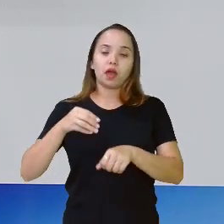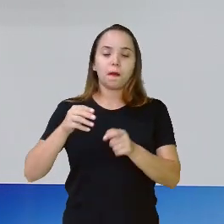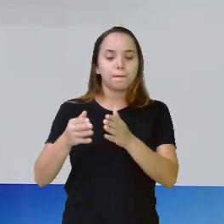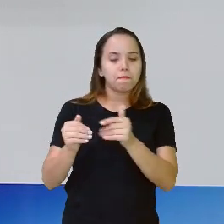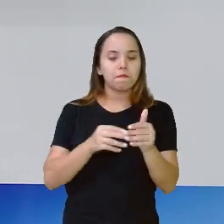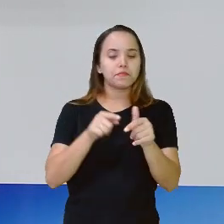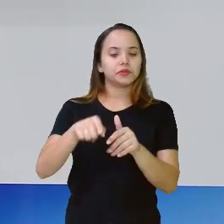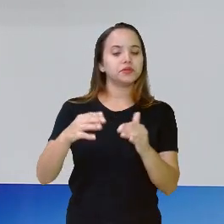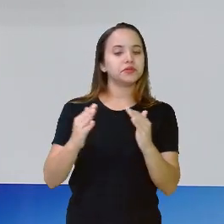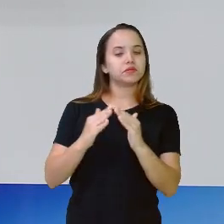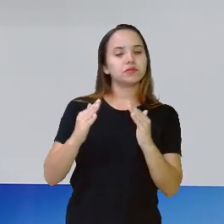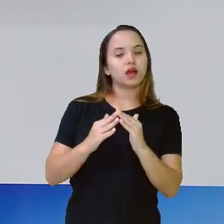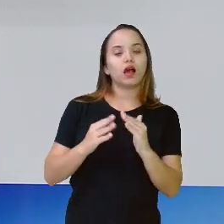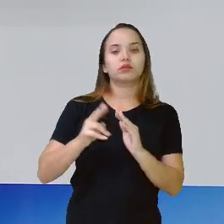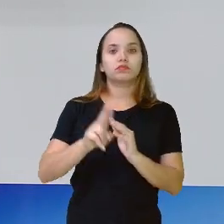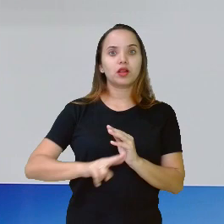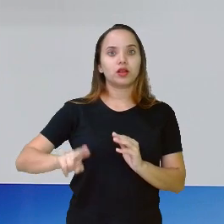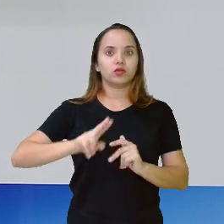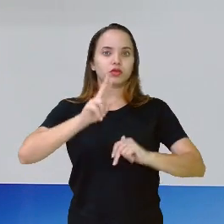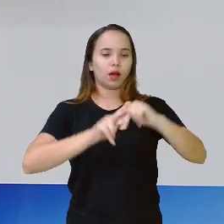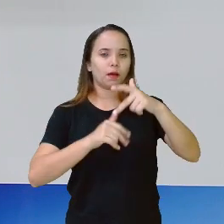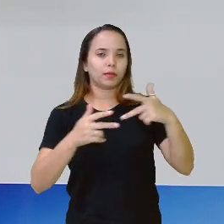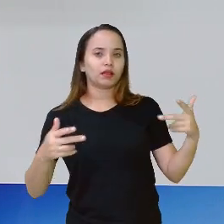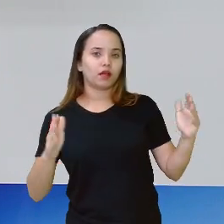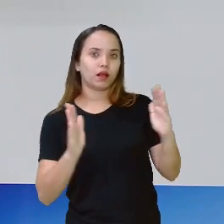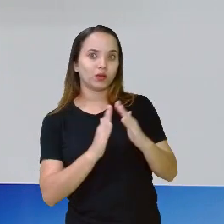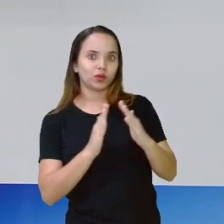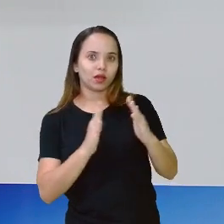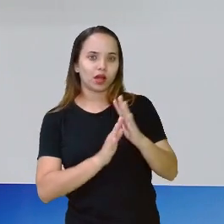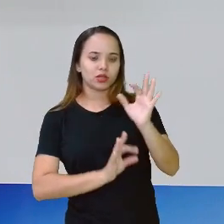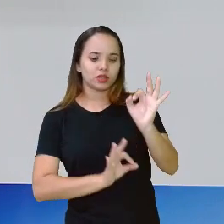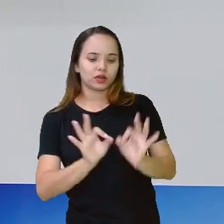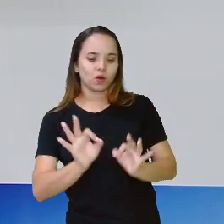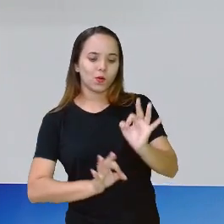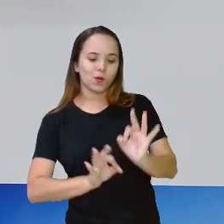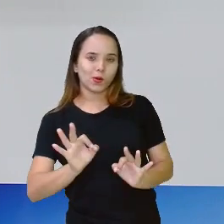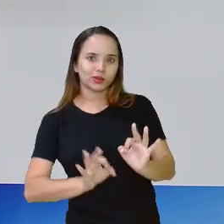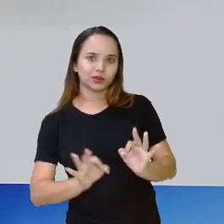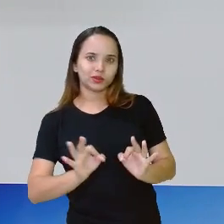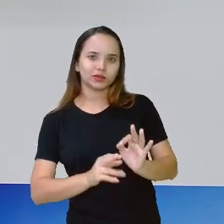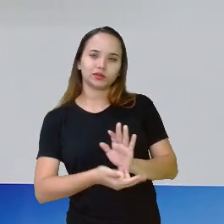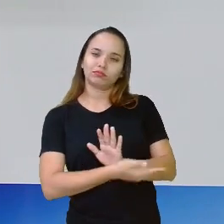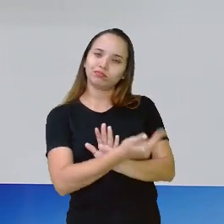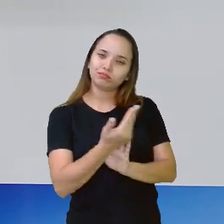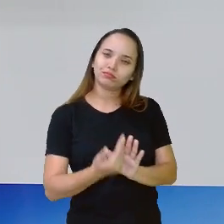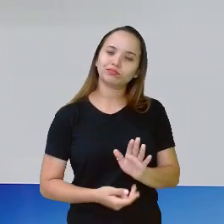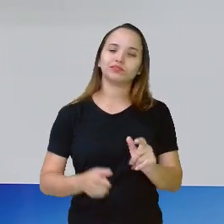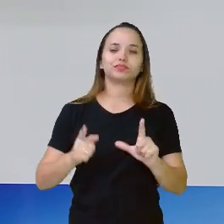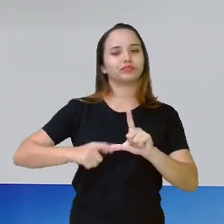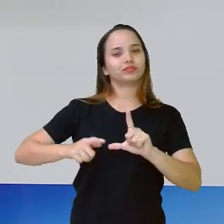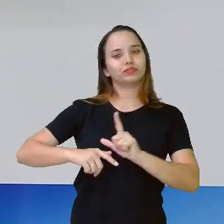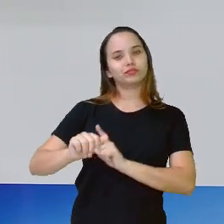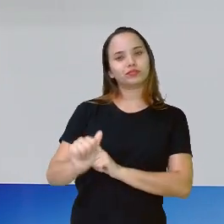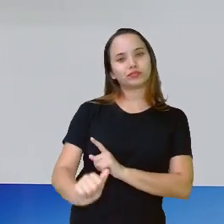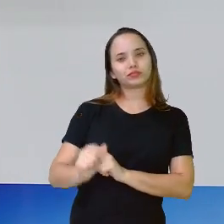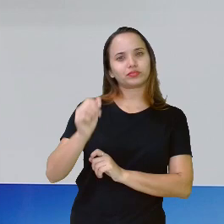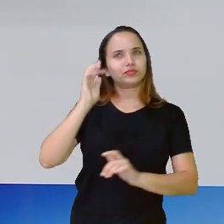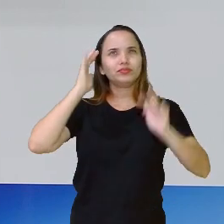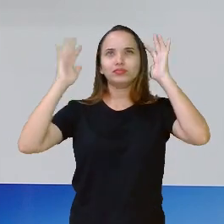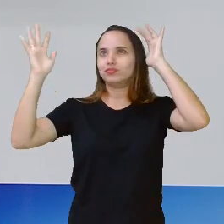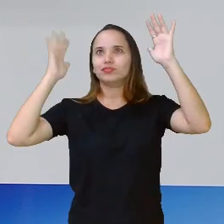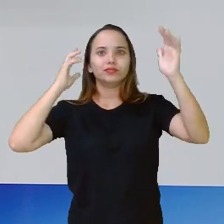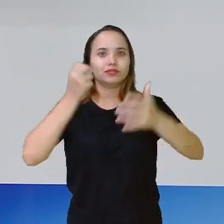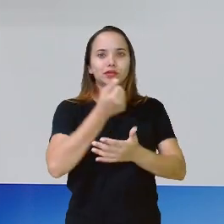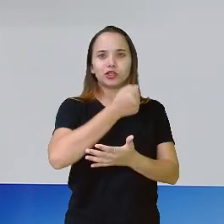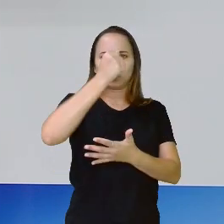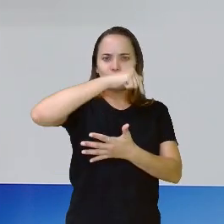trigo, o fubá, e ele fazer o movimento da letra A, pode também no ar, imagine